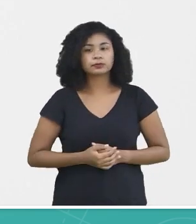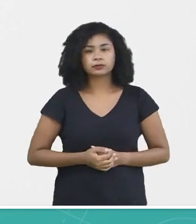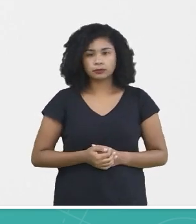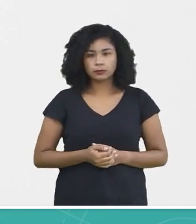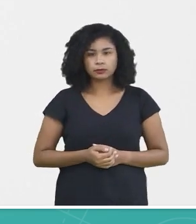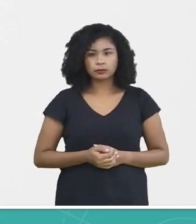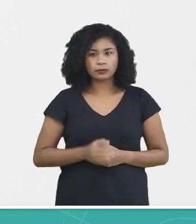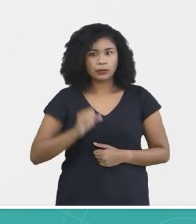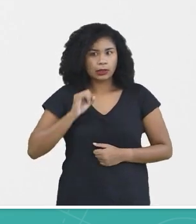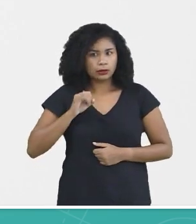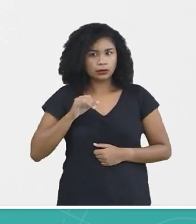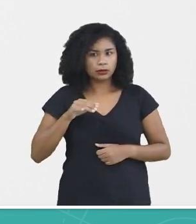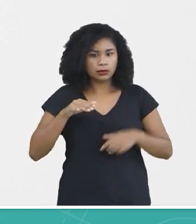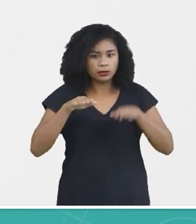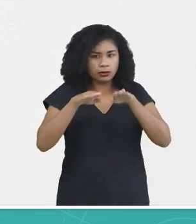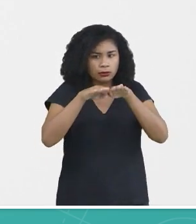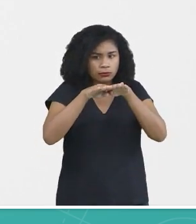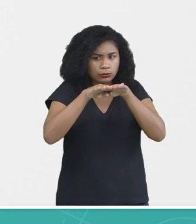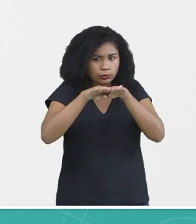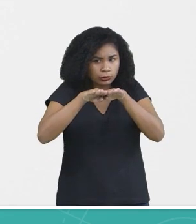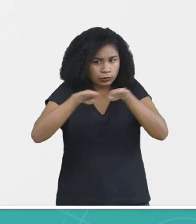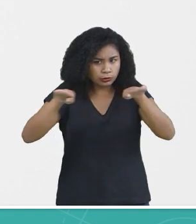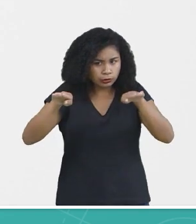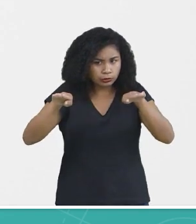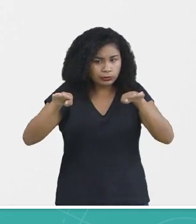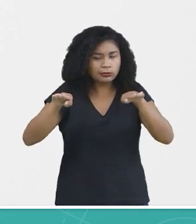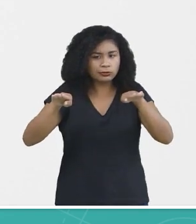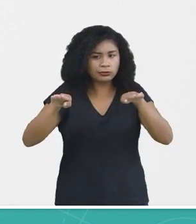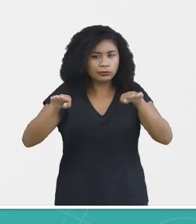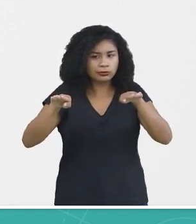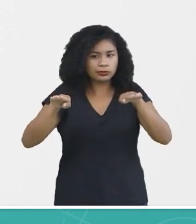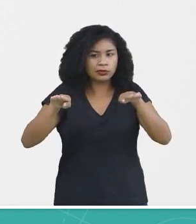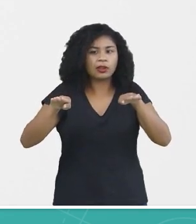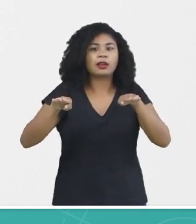plano, elas também, dependendo da posição,